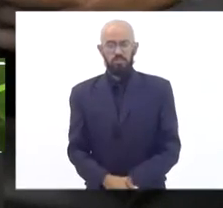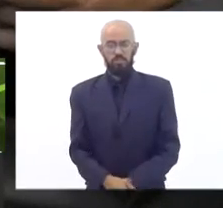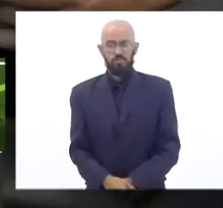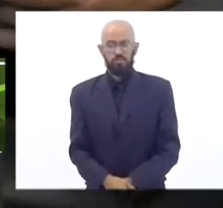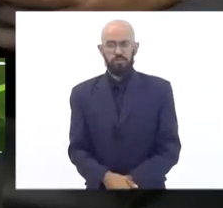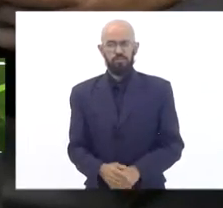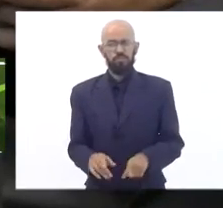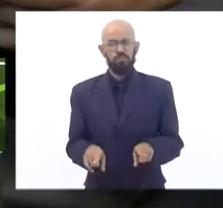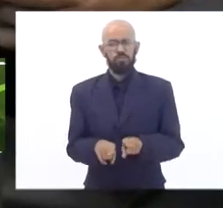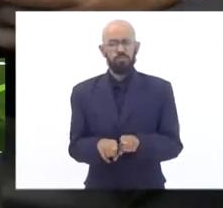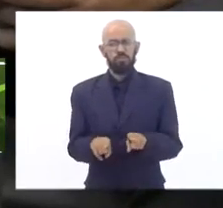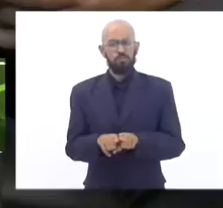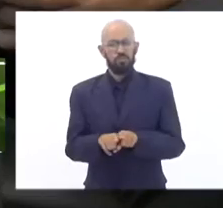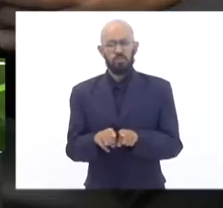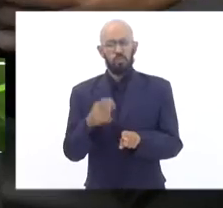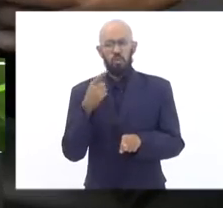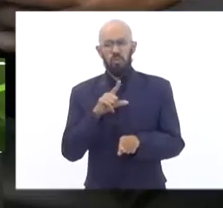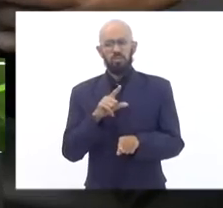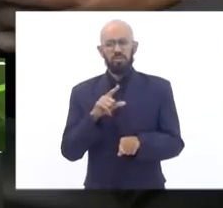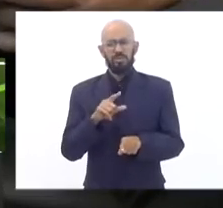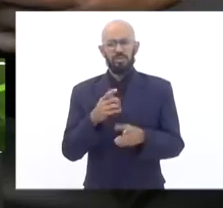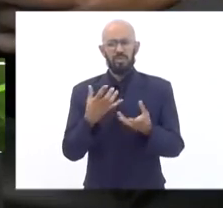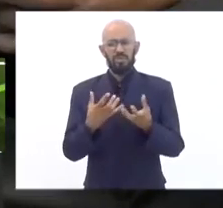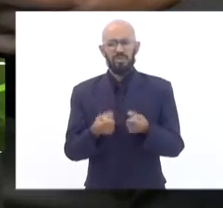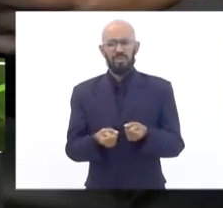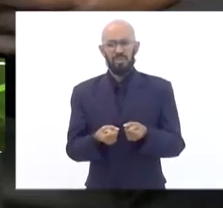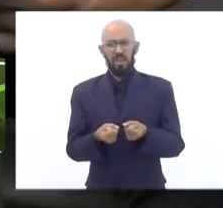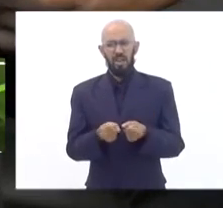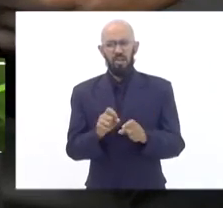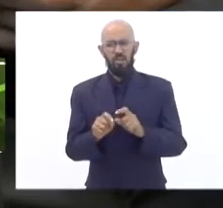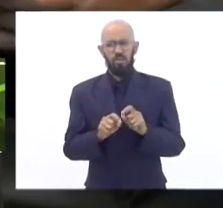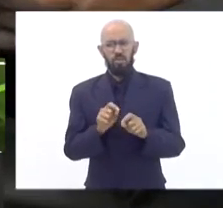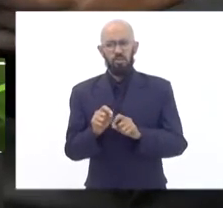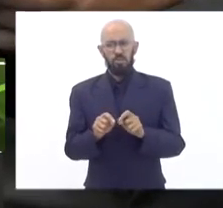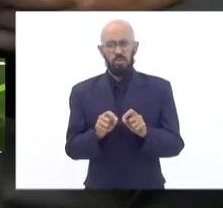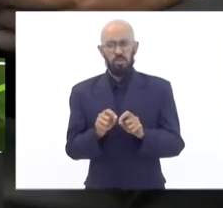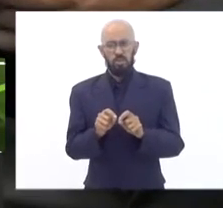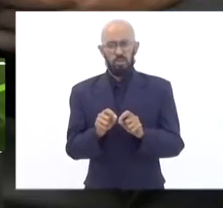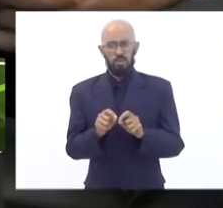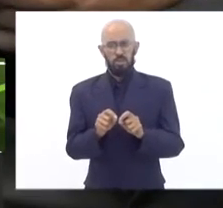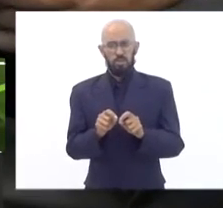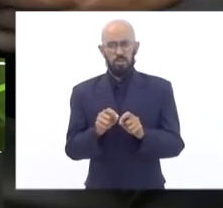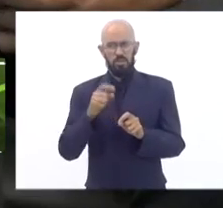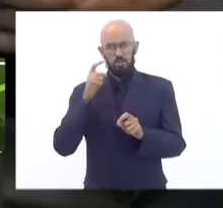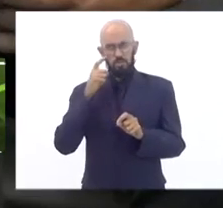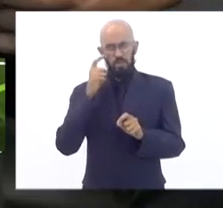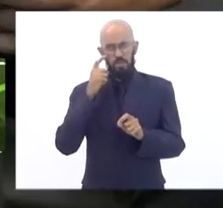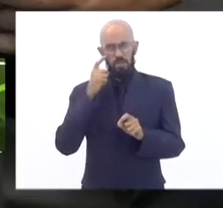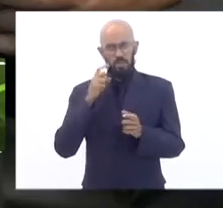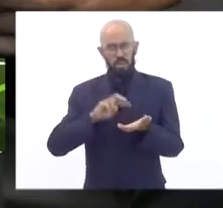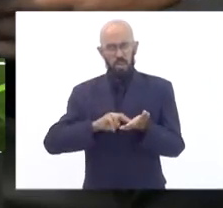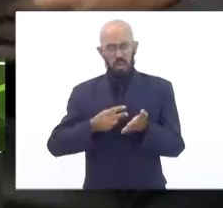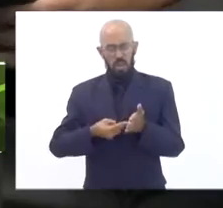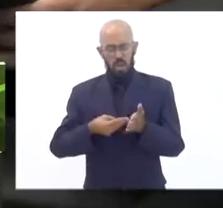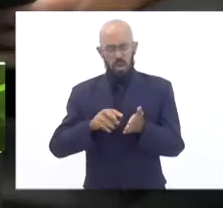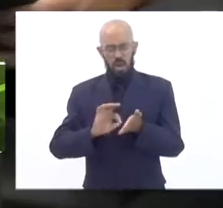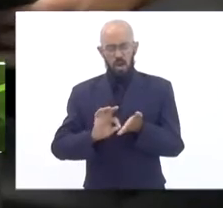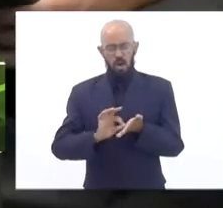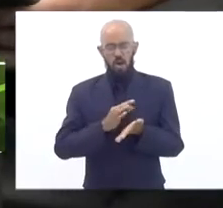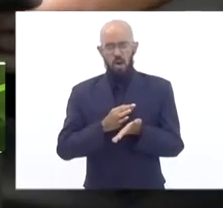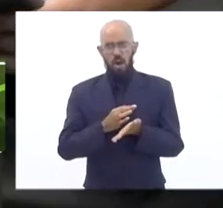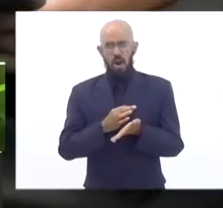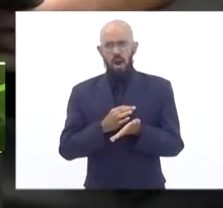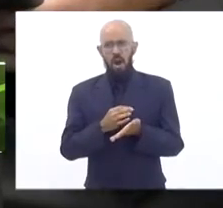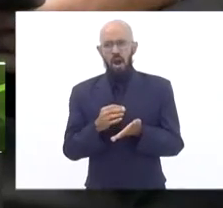não consigo aceitar que se pense em renovar um contrato, em ter mais